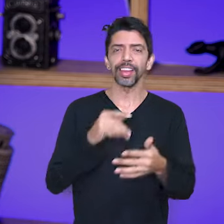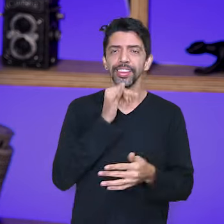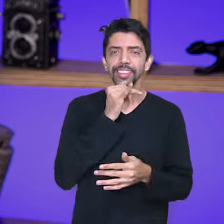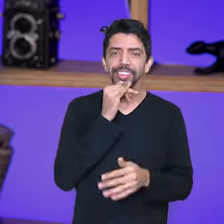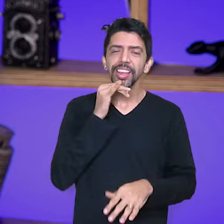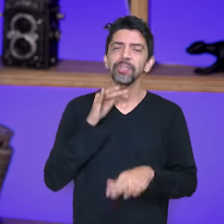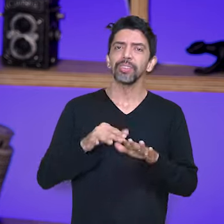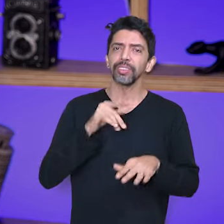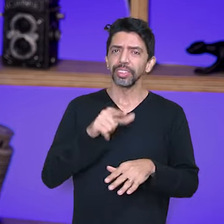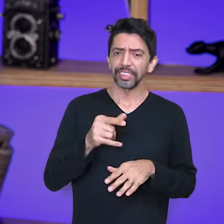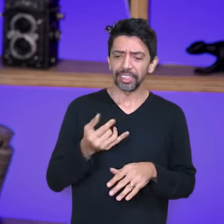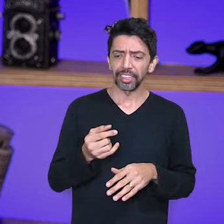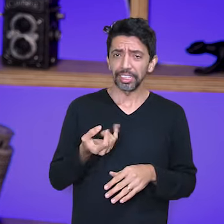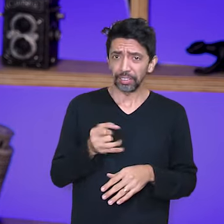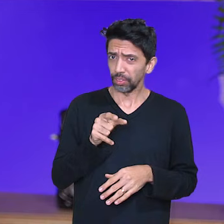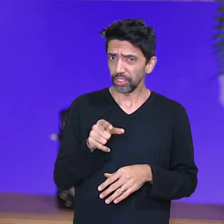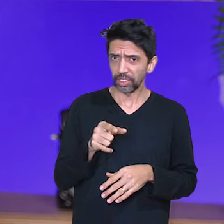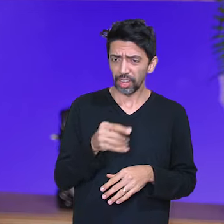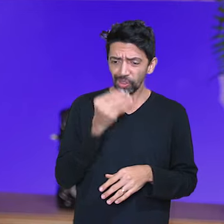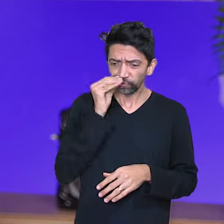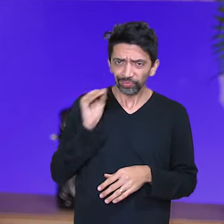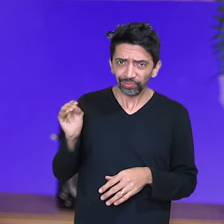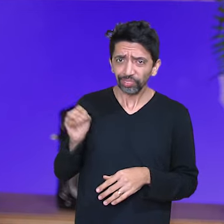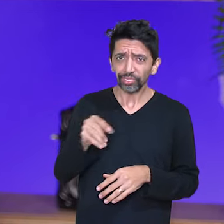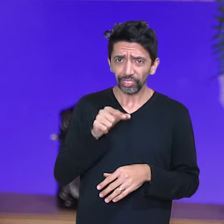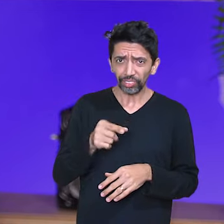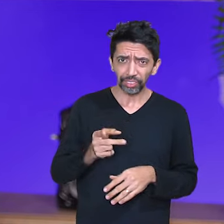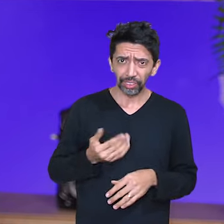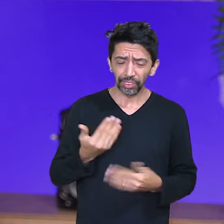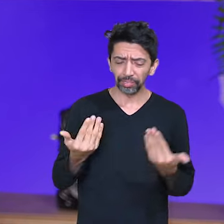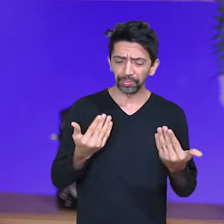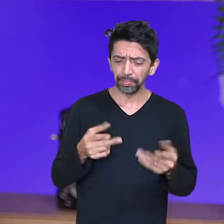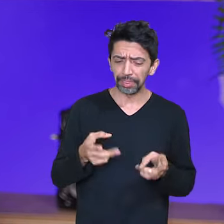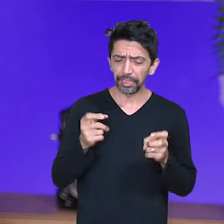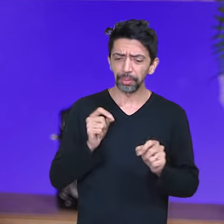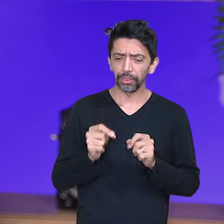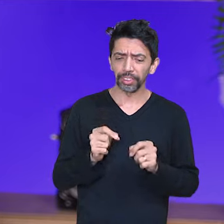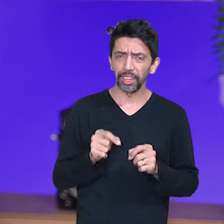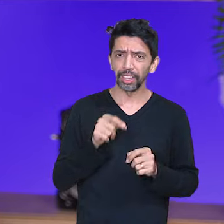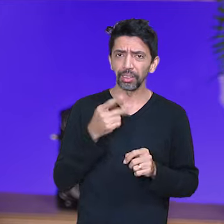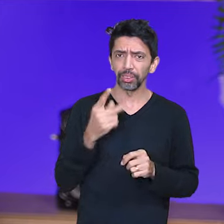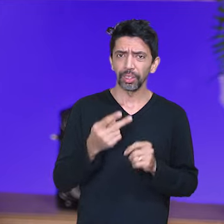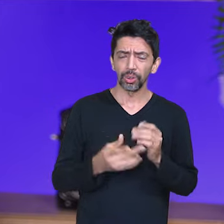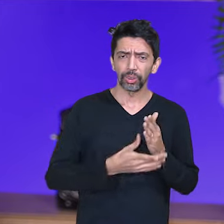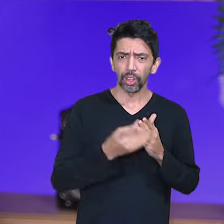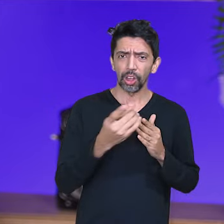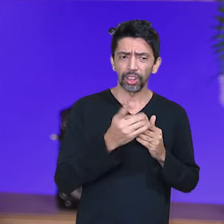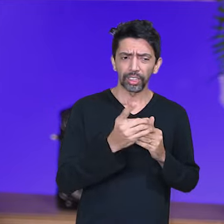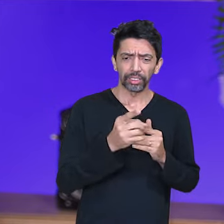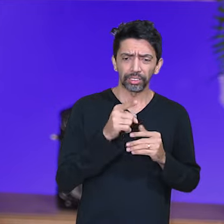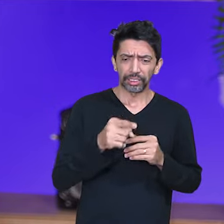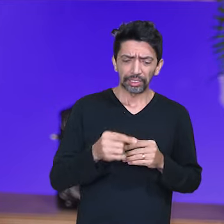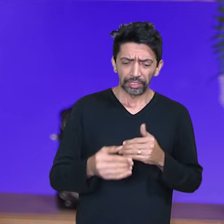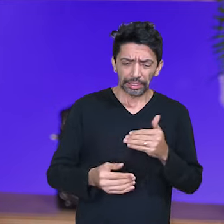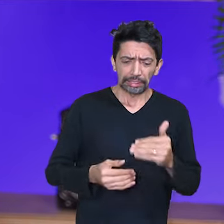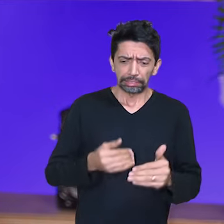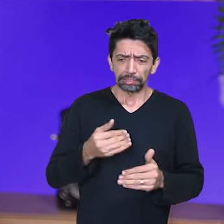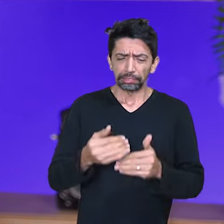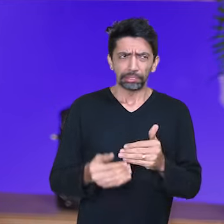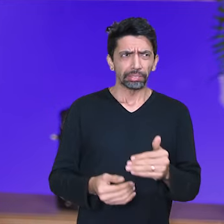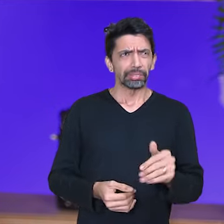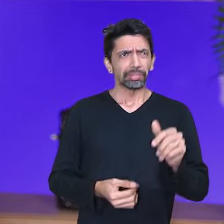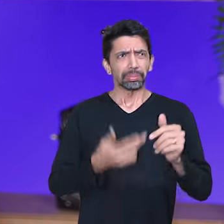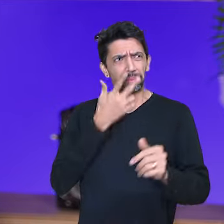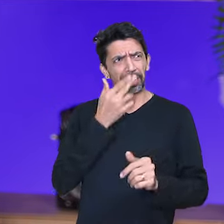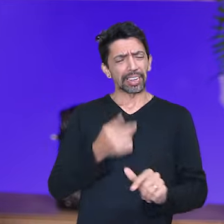a cada tempos e tempos. Esta pode ser a atitude mais sábia que você tomou nos últimos anos. Você